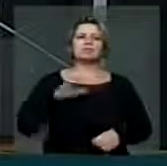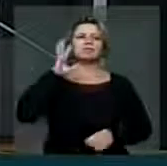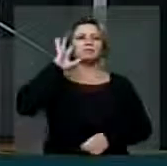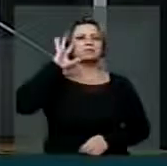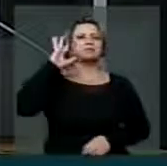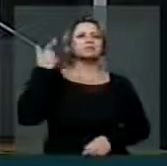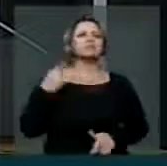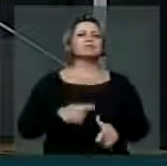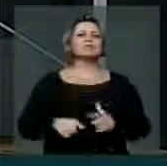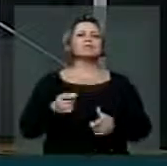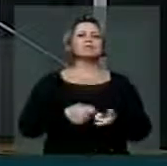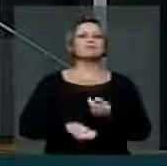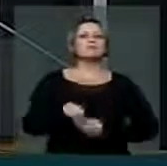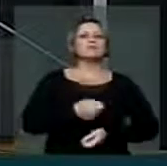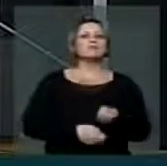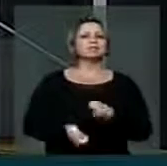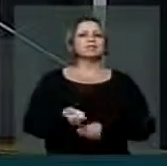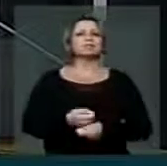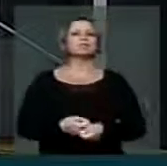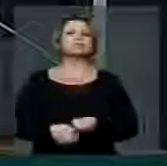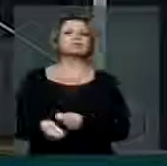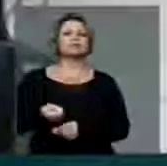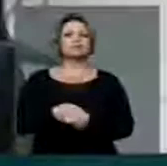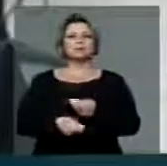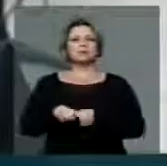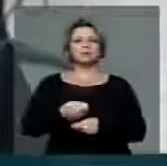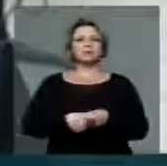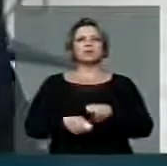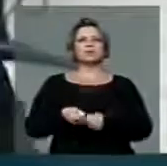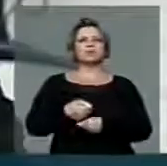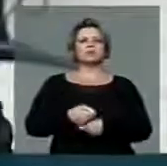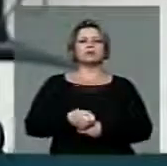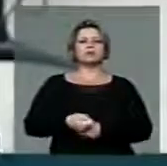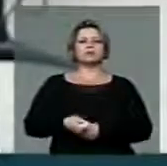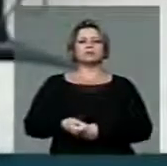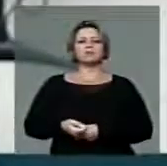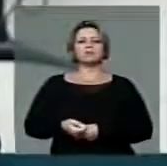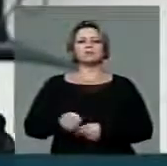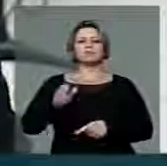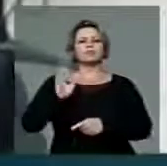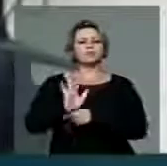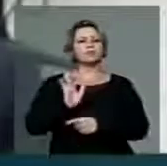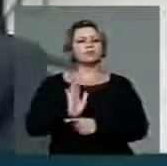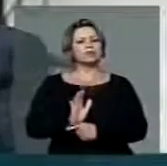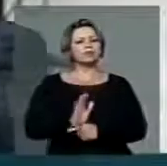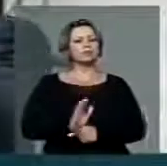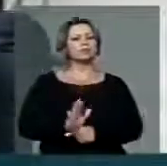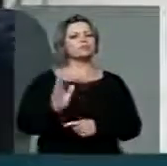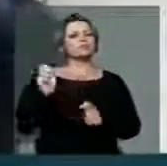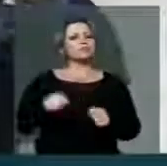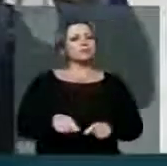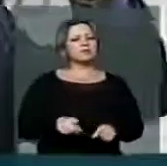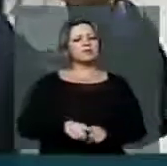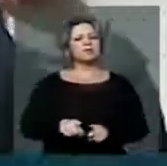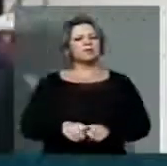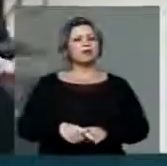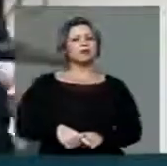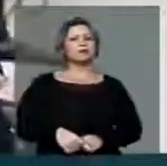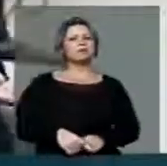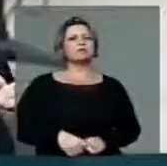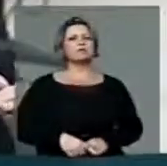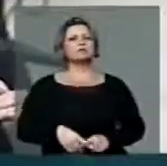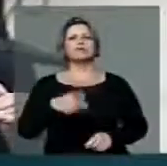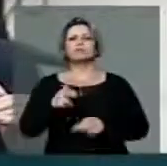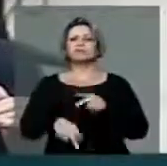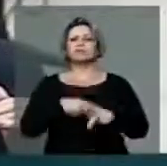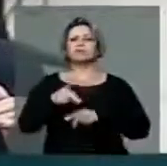buscar o financiamento para uma dimensão que possa atingir, né, o